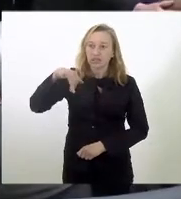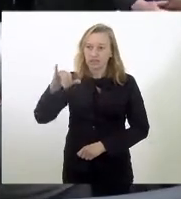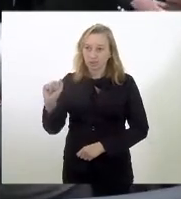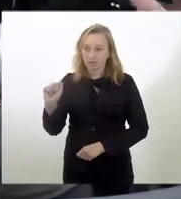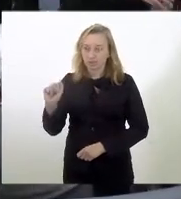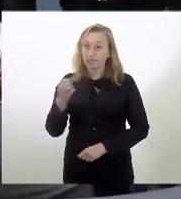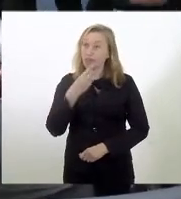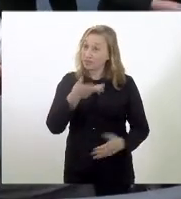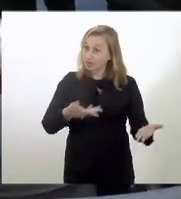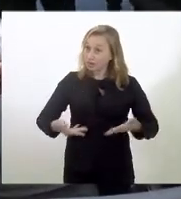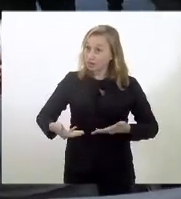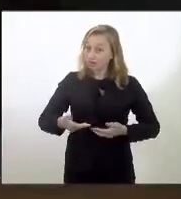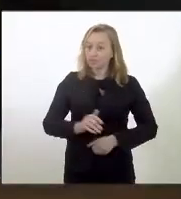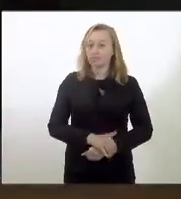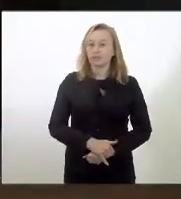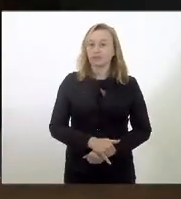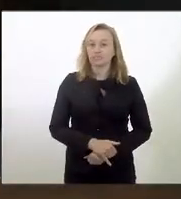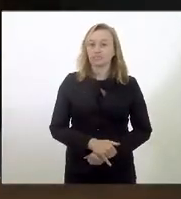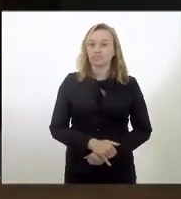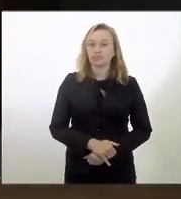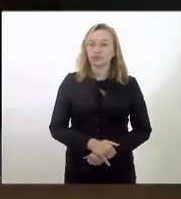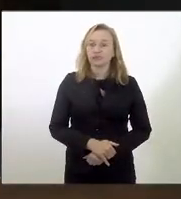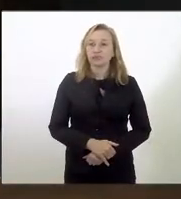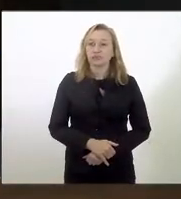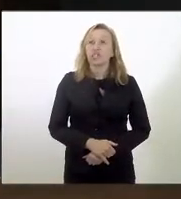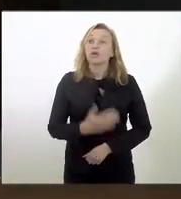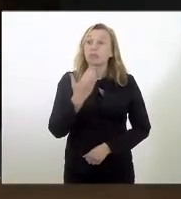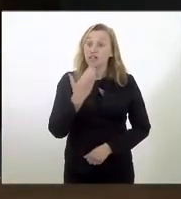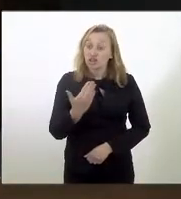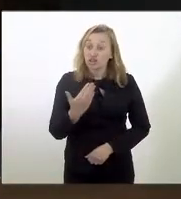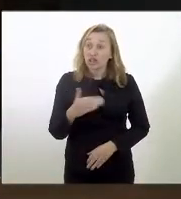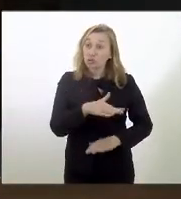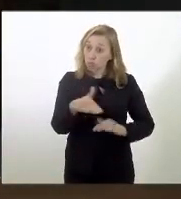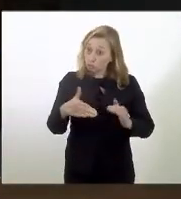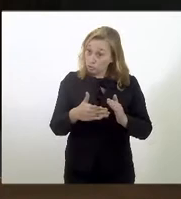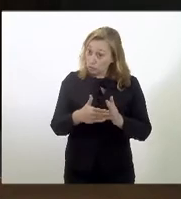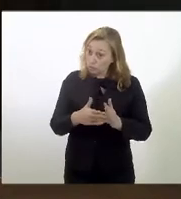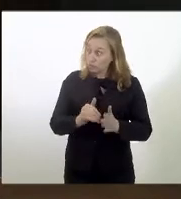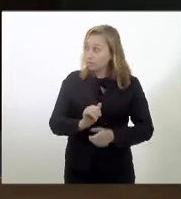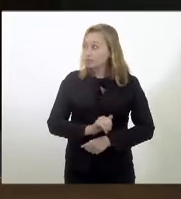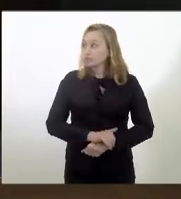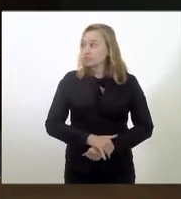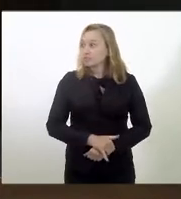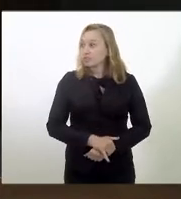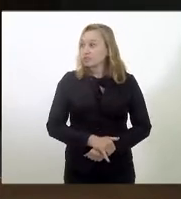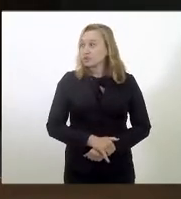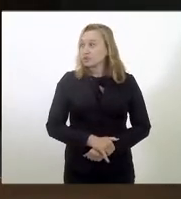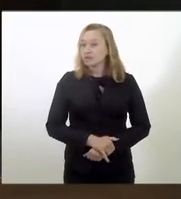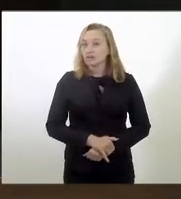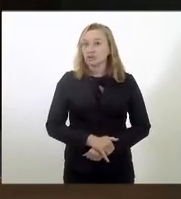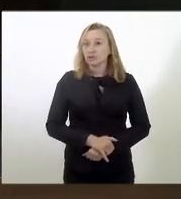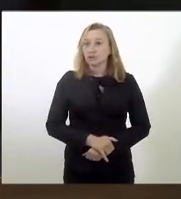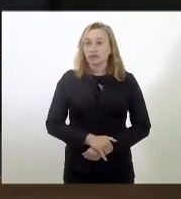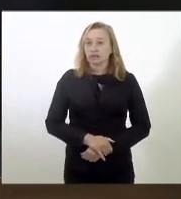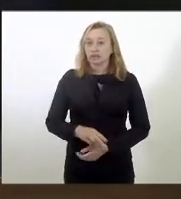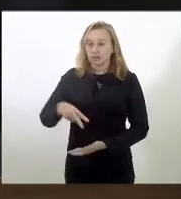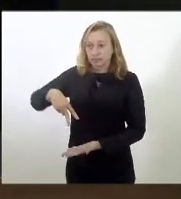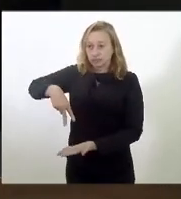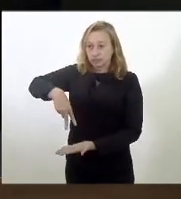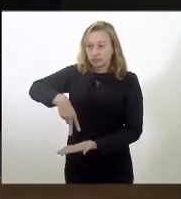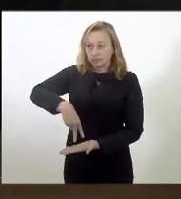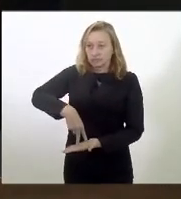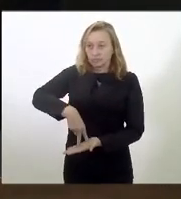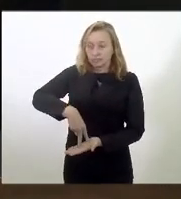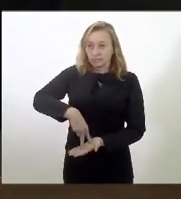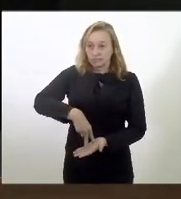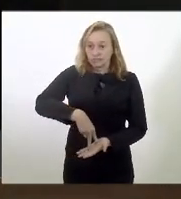bem-vinda. Queria solicitar que todos, para que se coloquem em posição de respeito